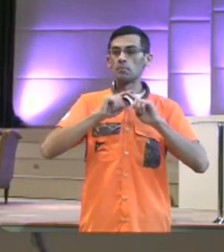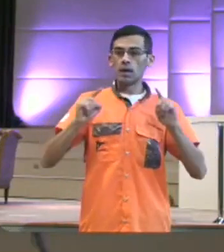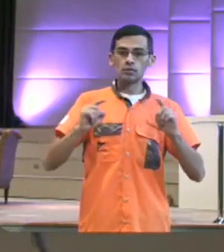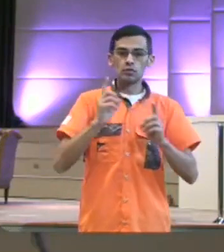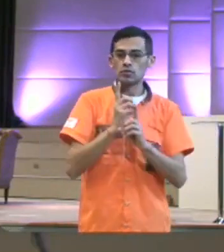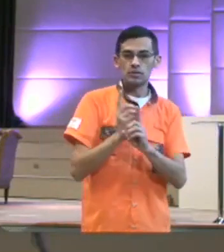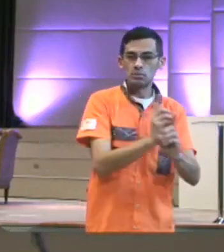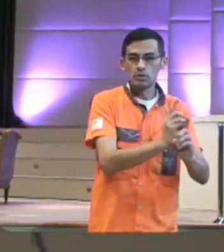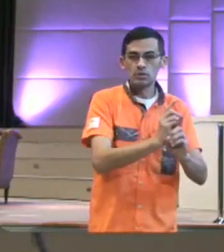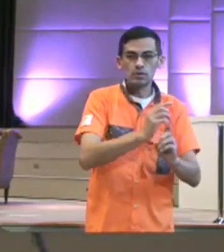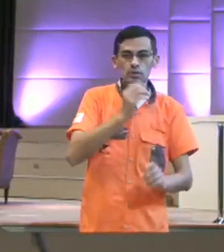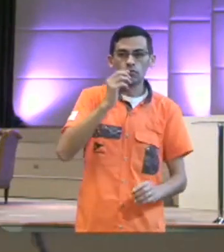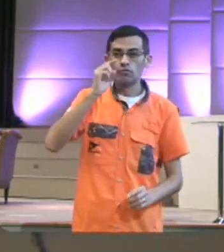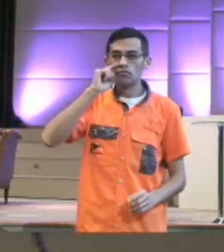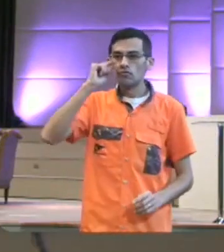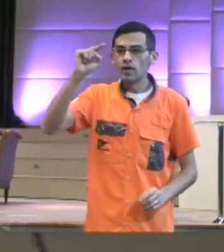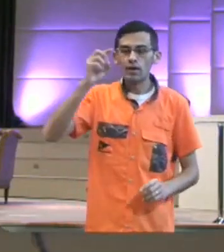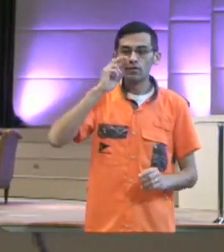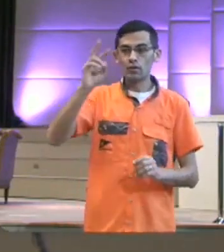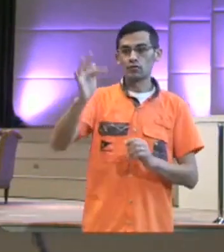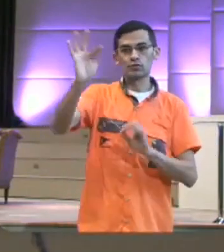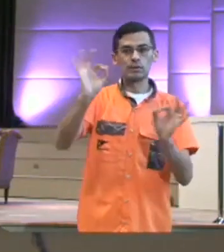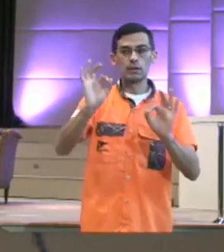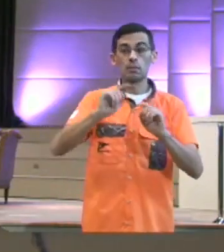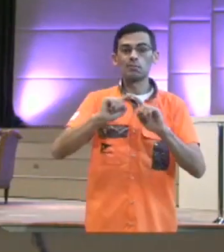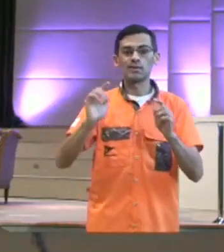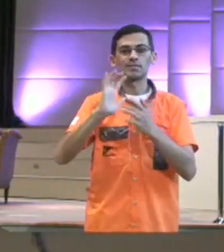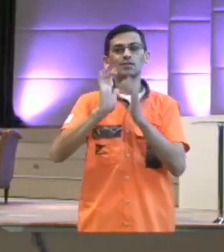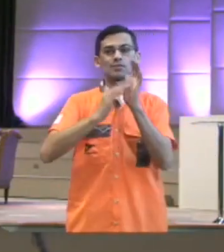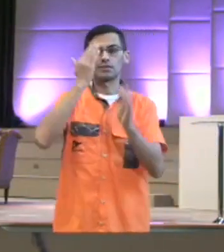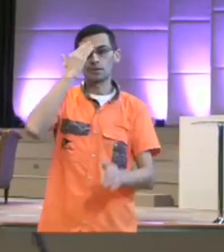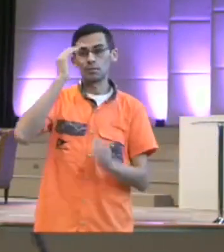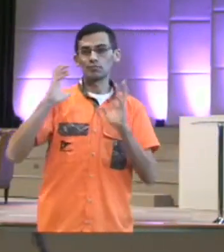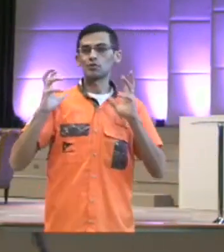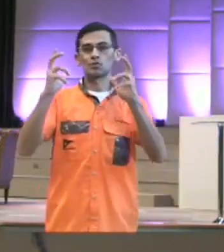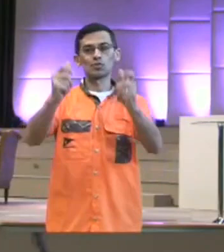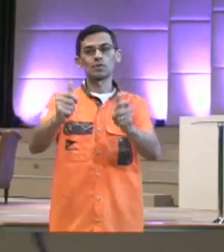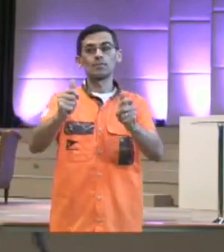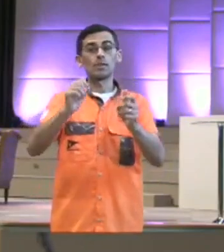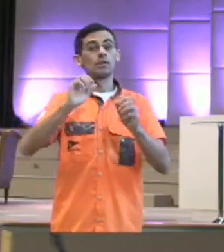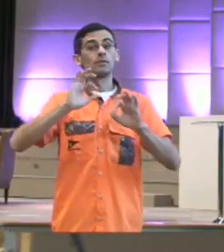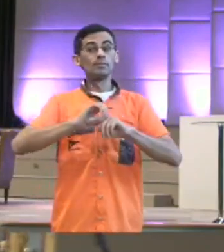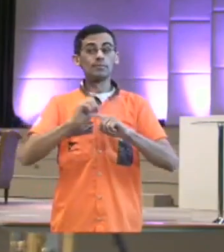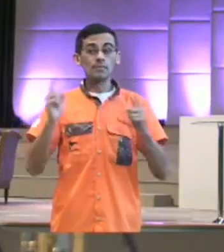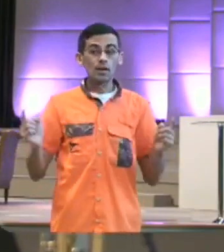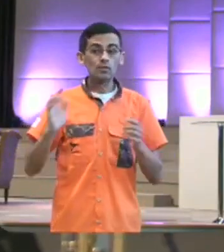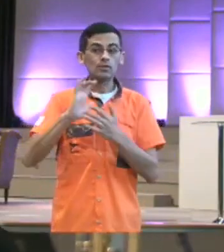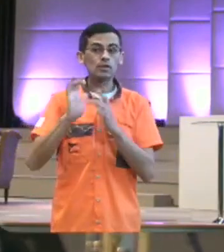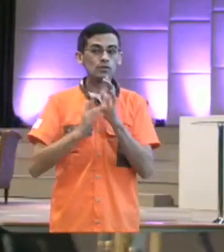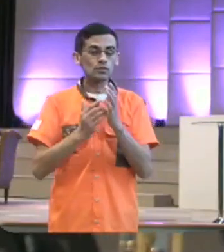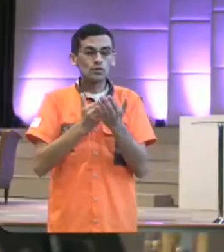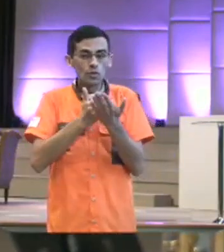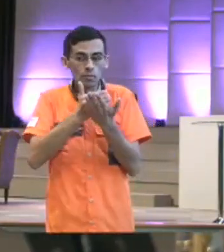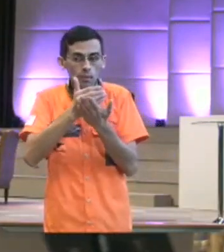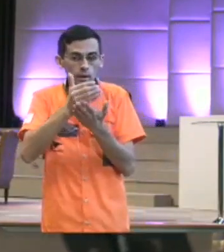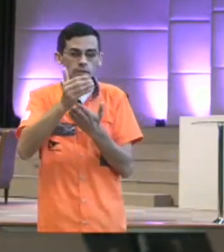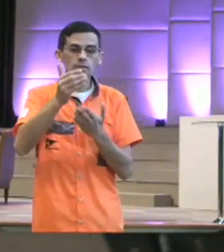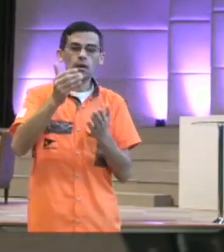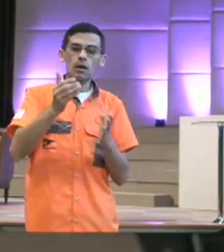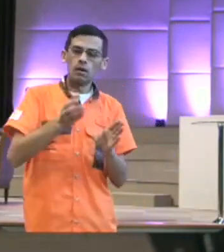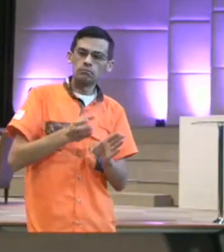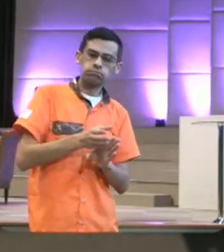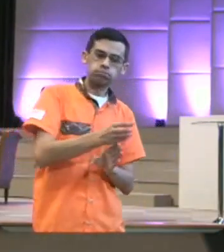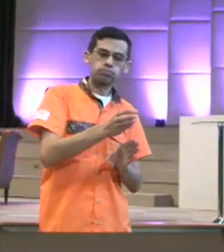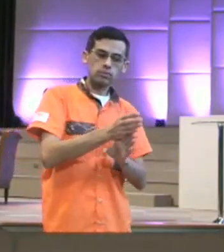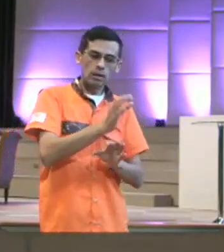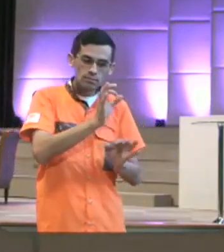não conseguiram antever, mas Jesus já sabia de tudo. E então ele começa a preparar os seus discípulos para a